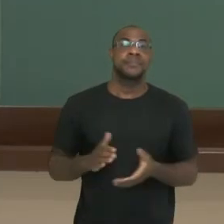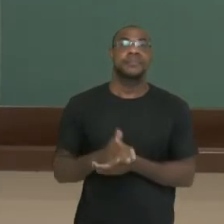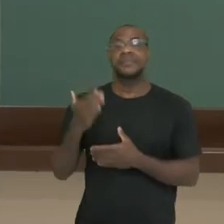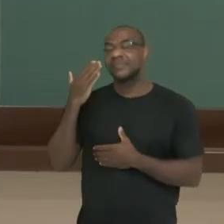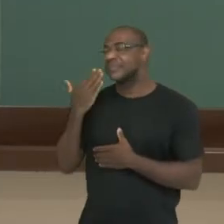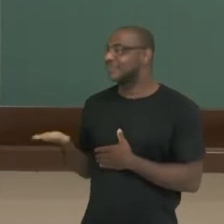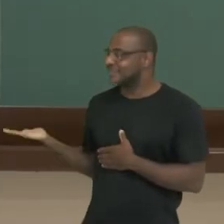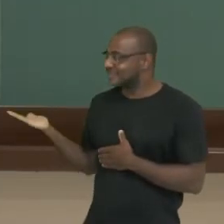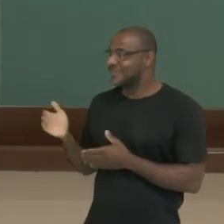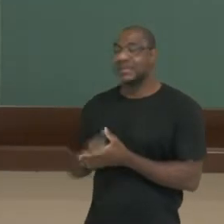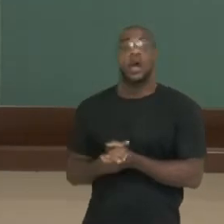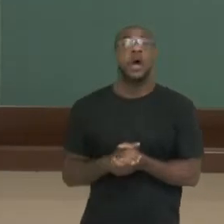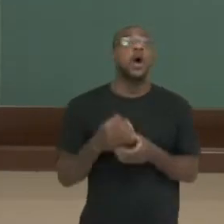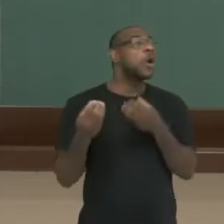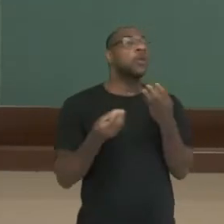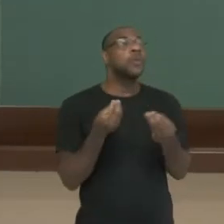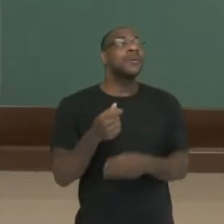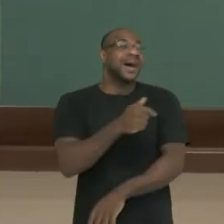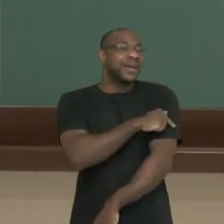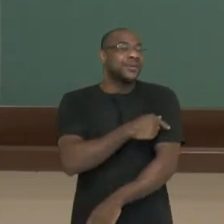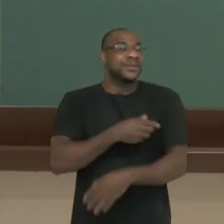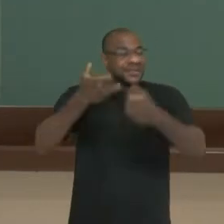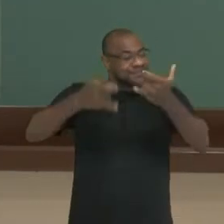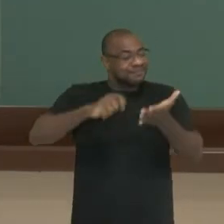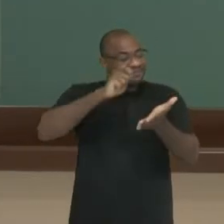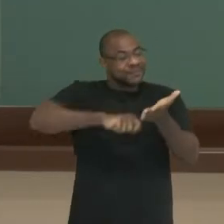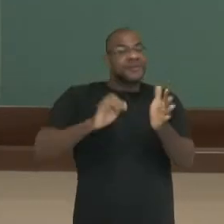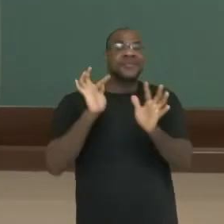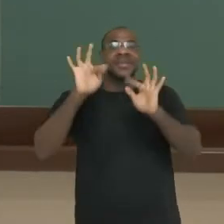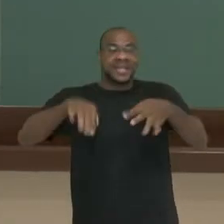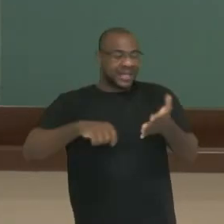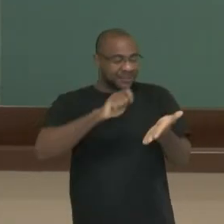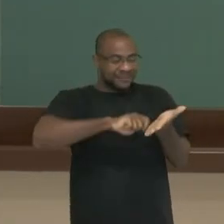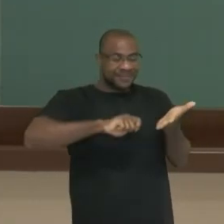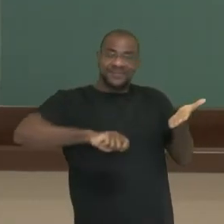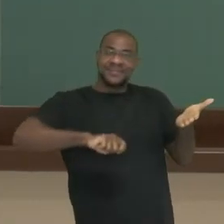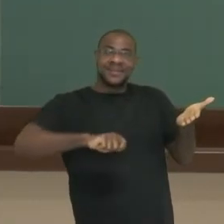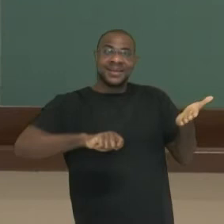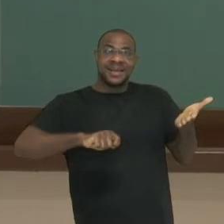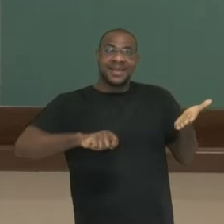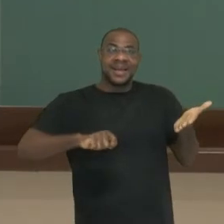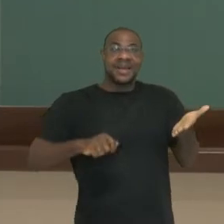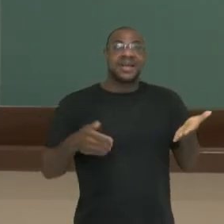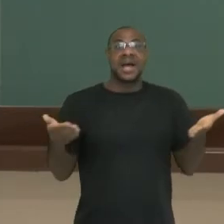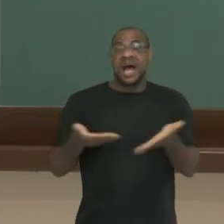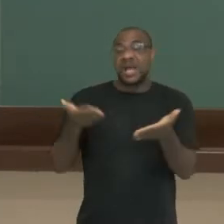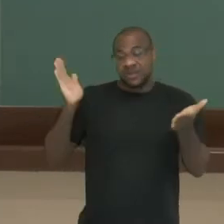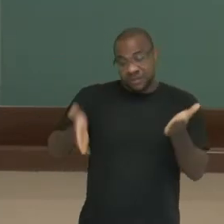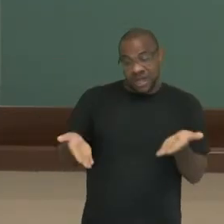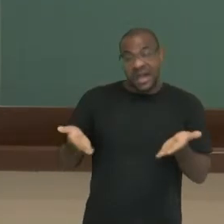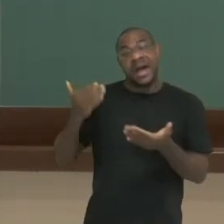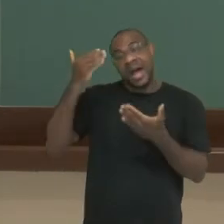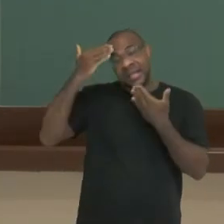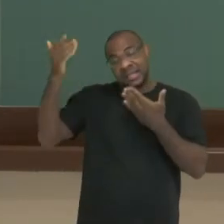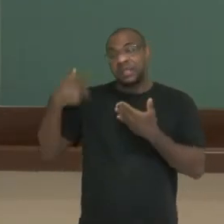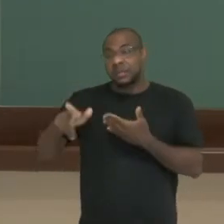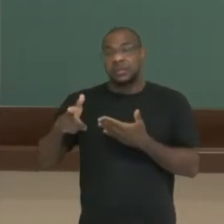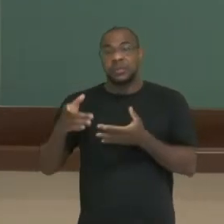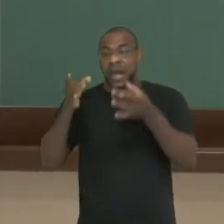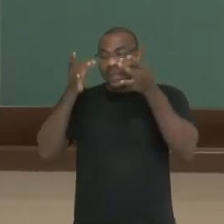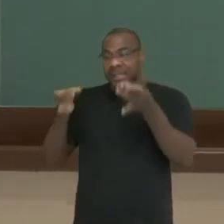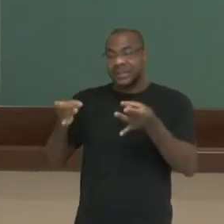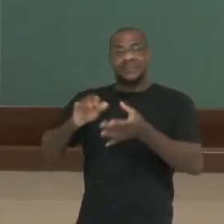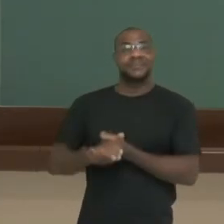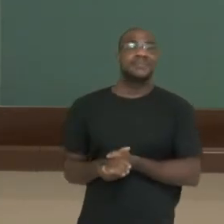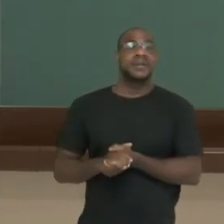fizeram o desfecho da carta, como que eles finalizaram, né? Desde já agradecemos sua atenção.